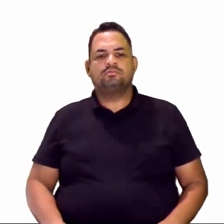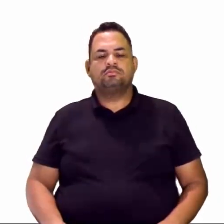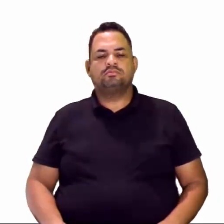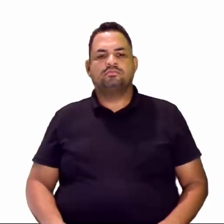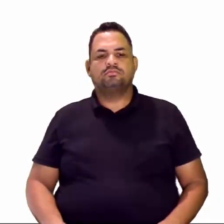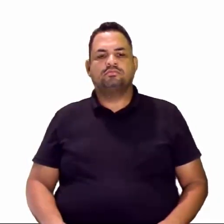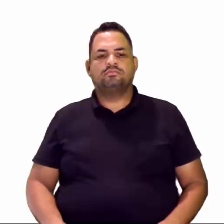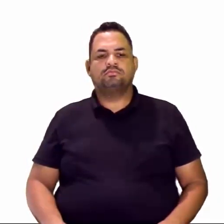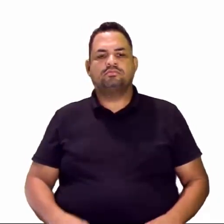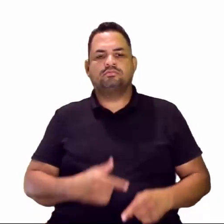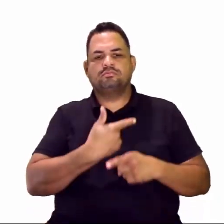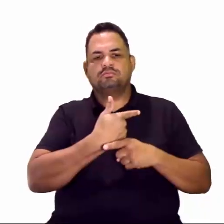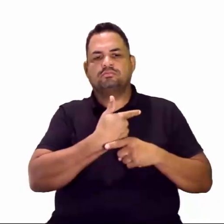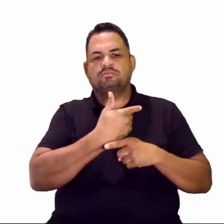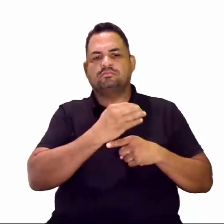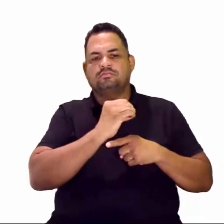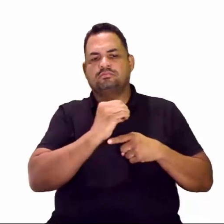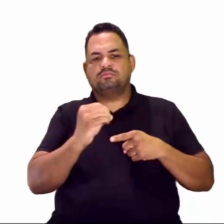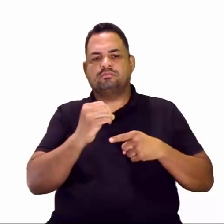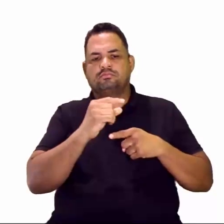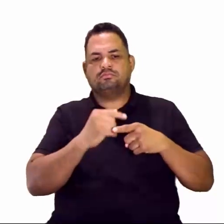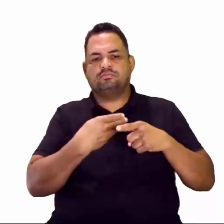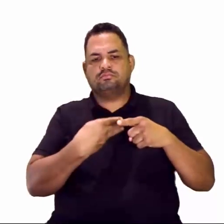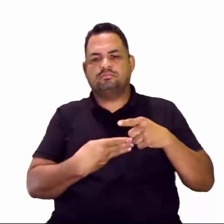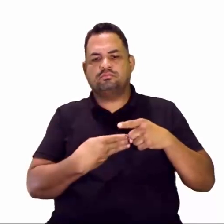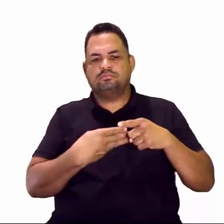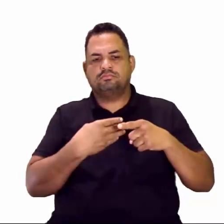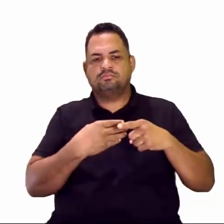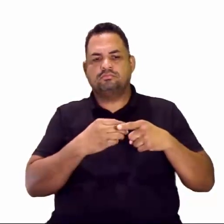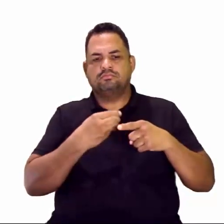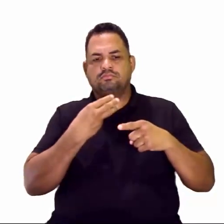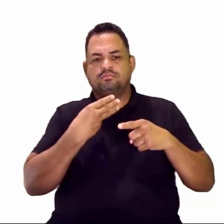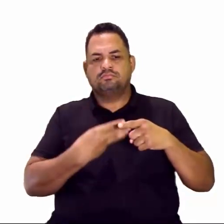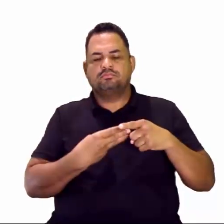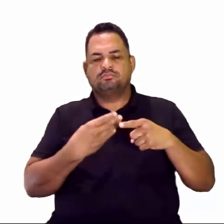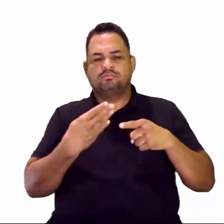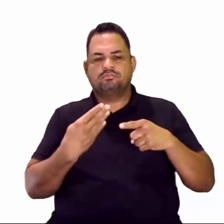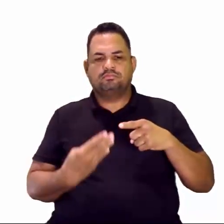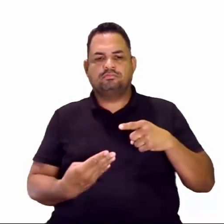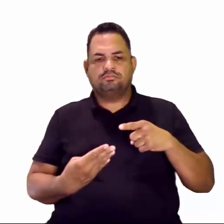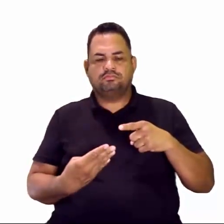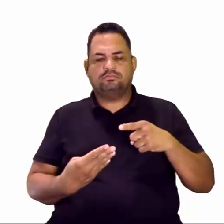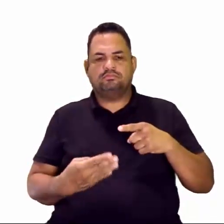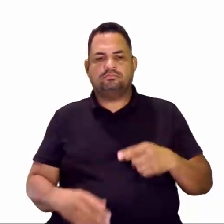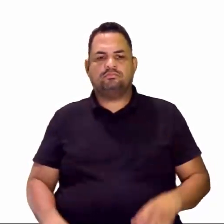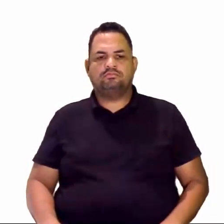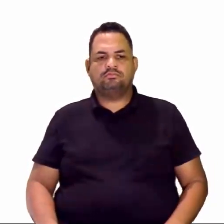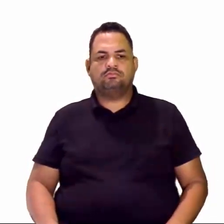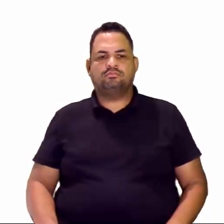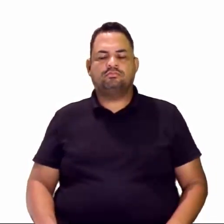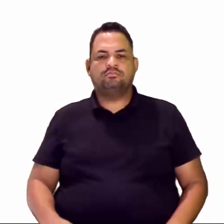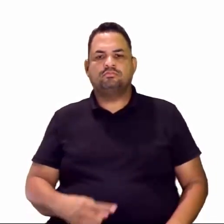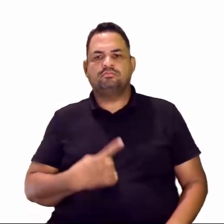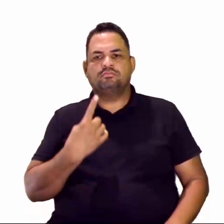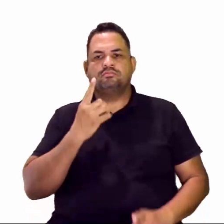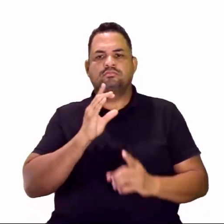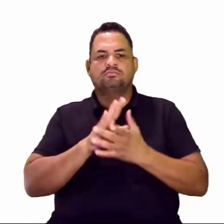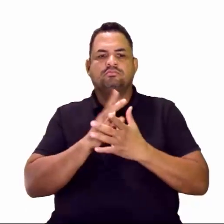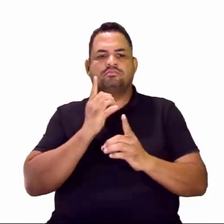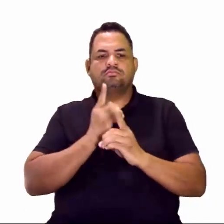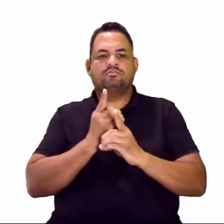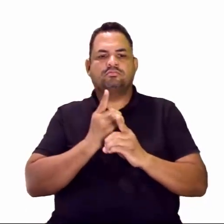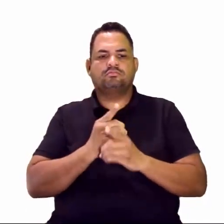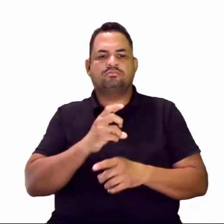vai ficar 200 dividido por 34, ok? Então, aí nós chegamos